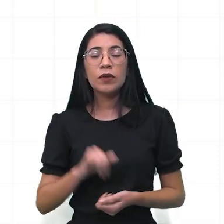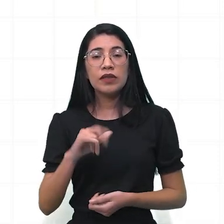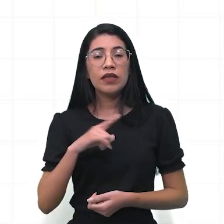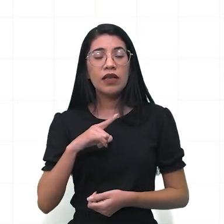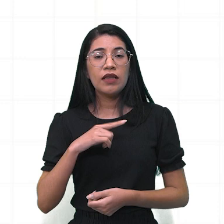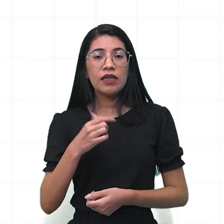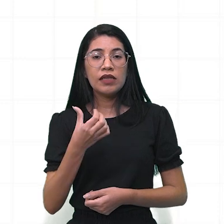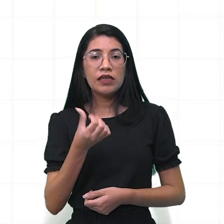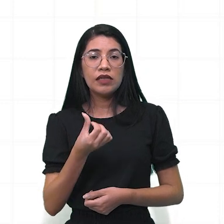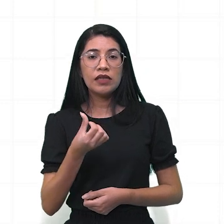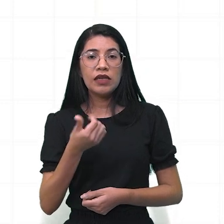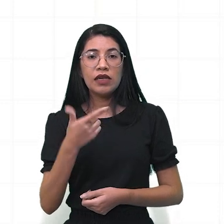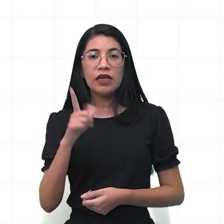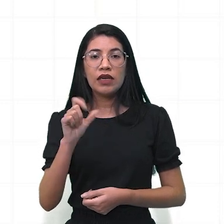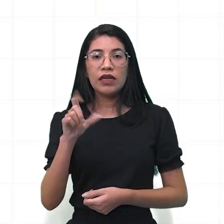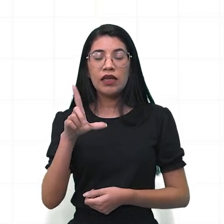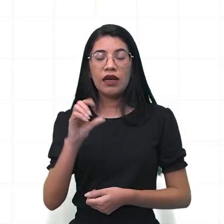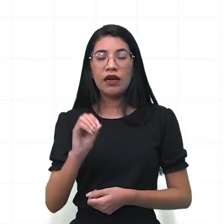tem 6 lados,